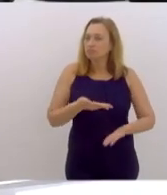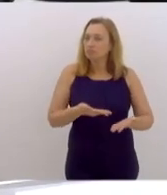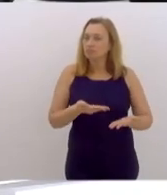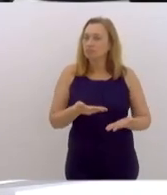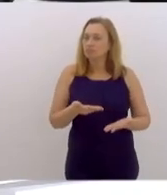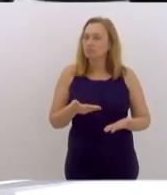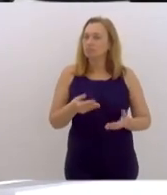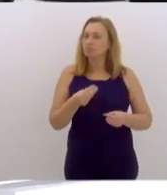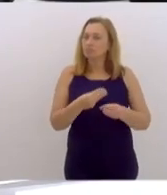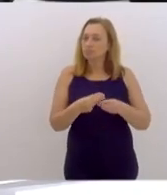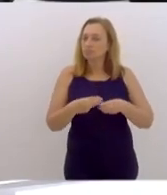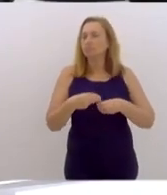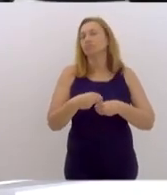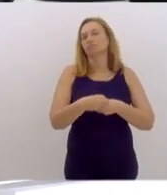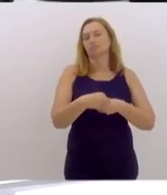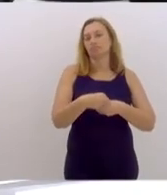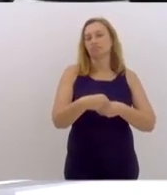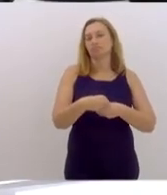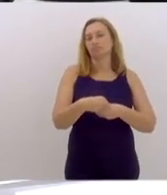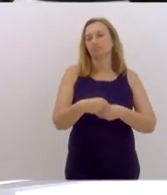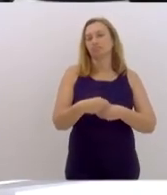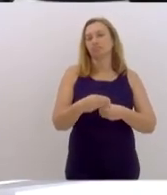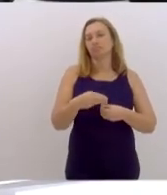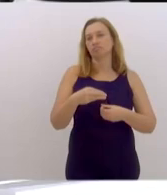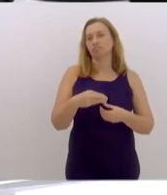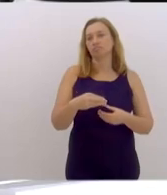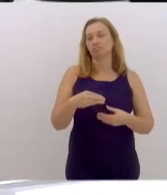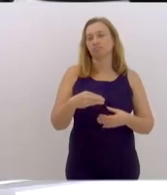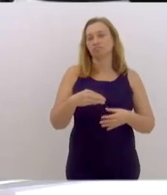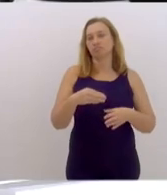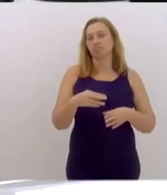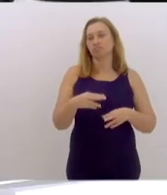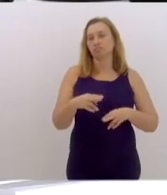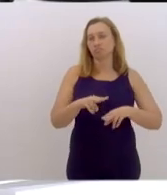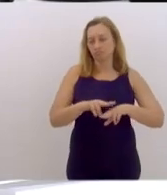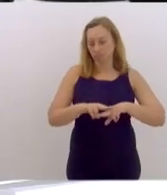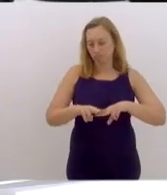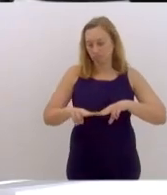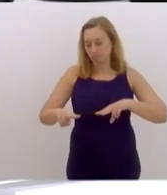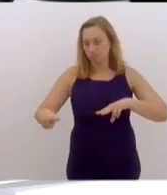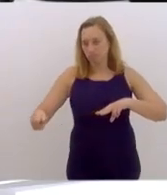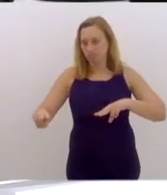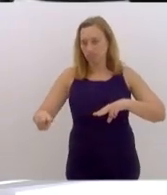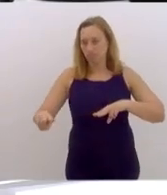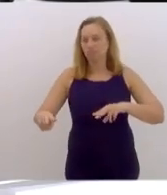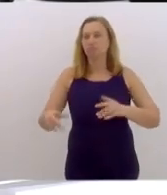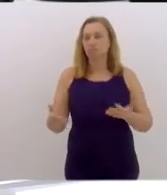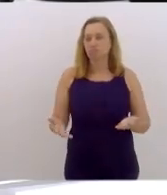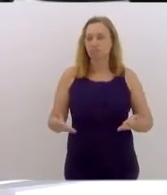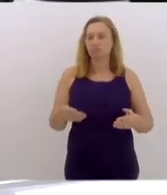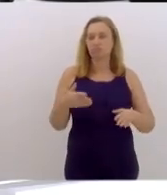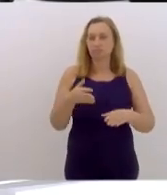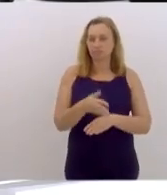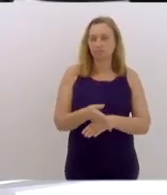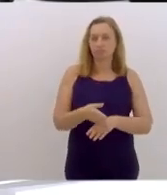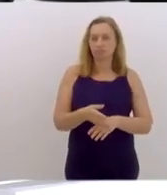os municípios quando a malha Corta aquele município então